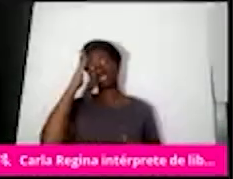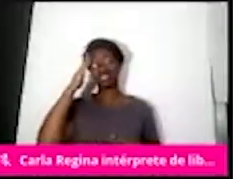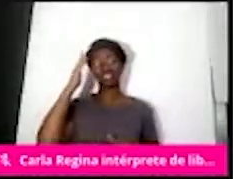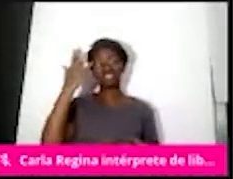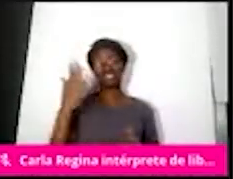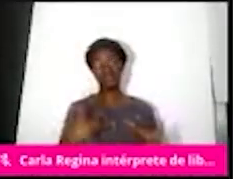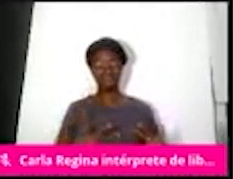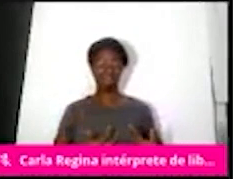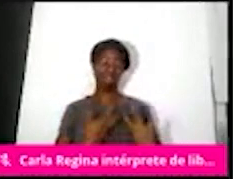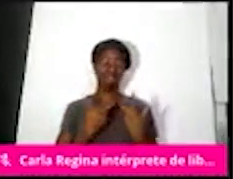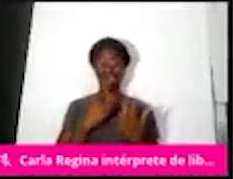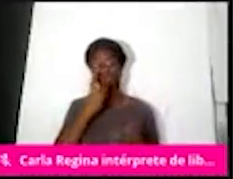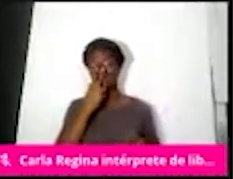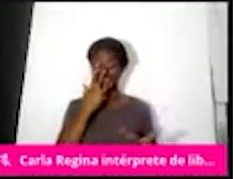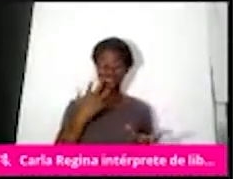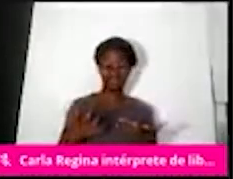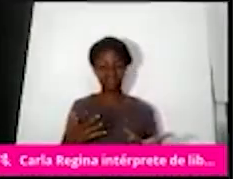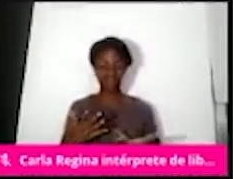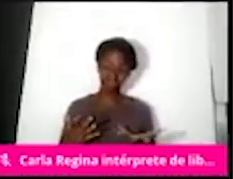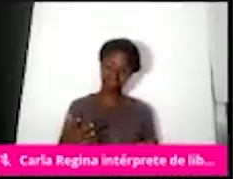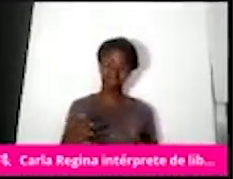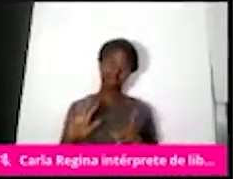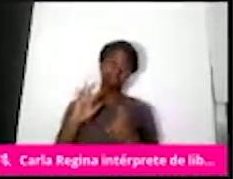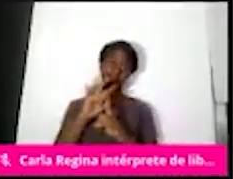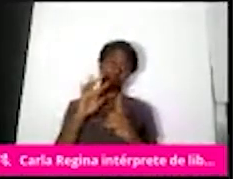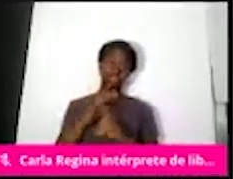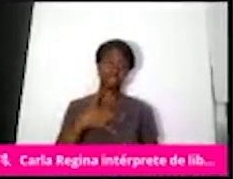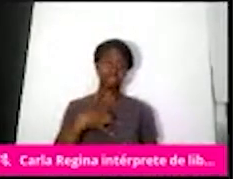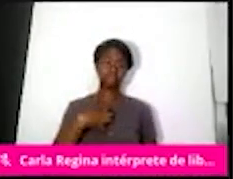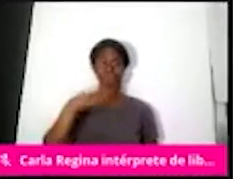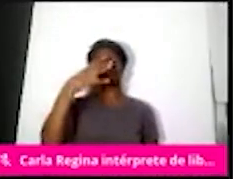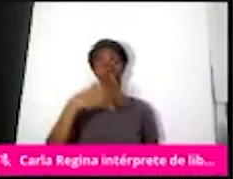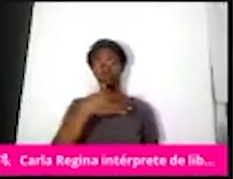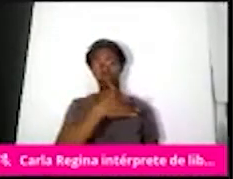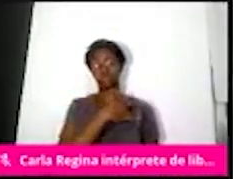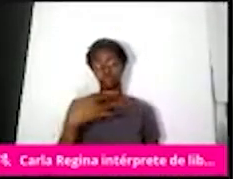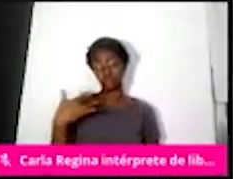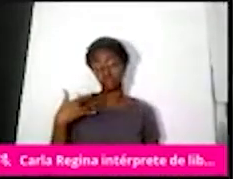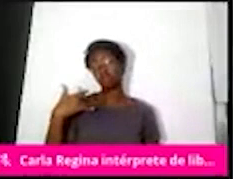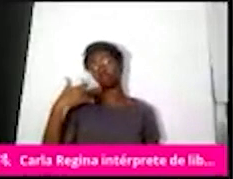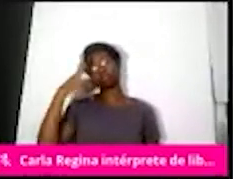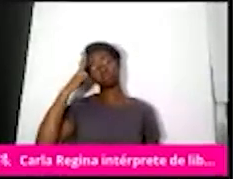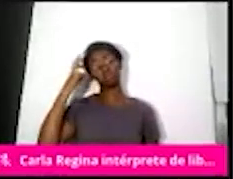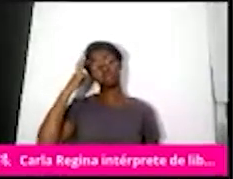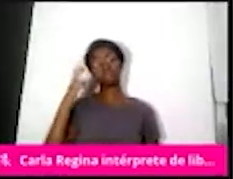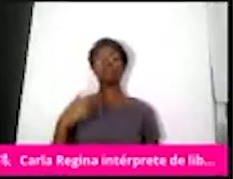psiquiatra lembra que os tratamentos oncológico e psiquiátrico devem ser integrados